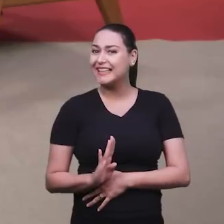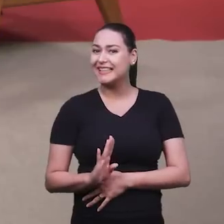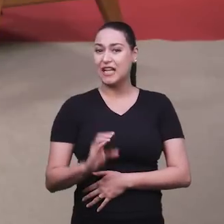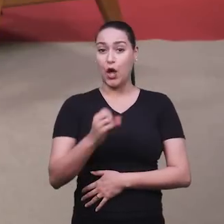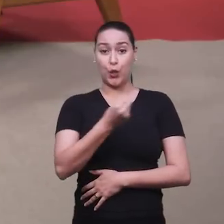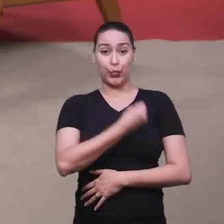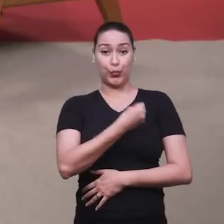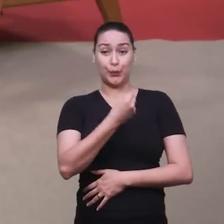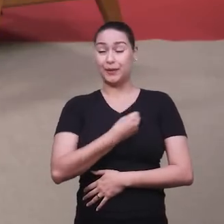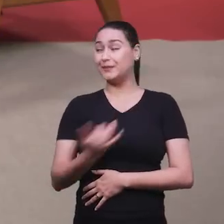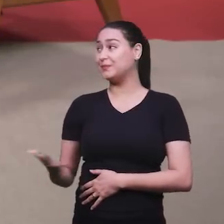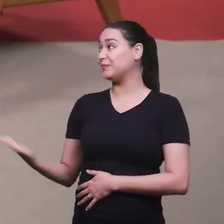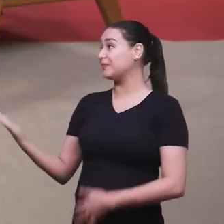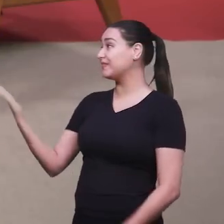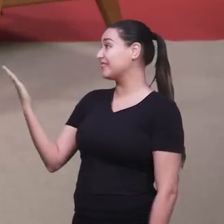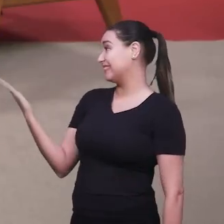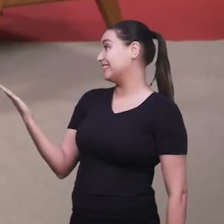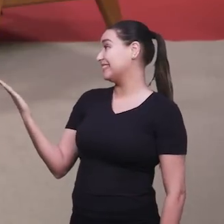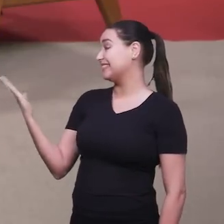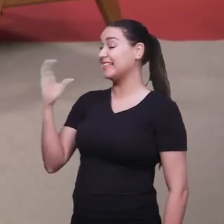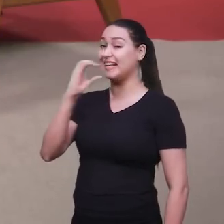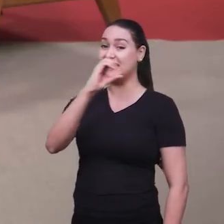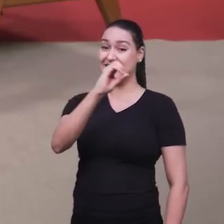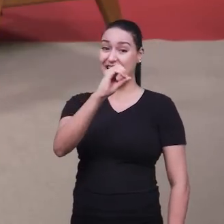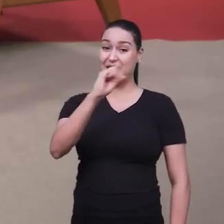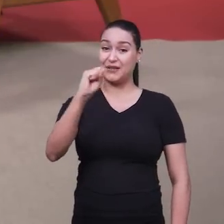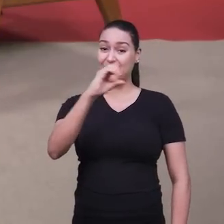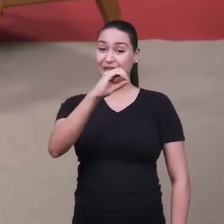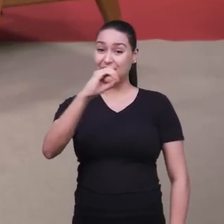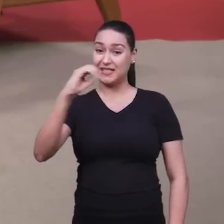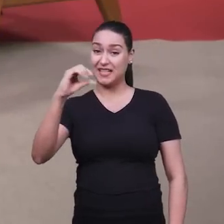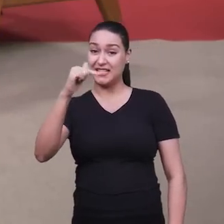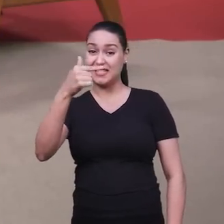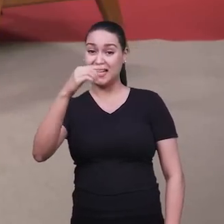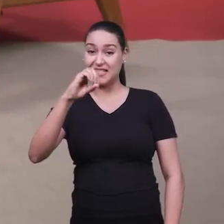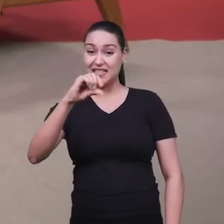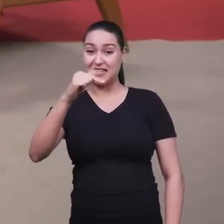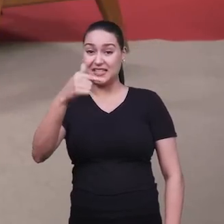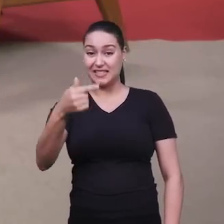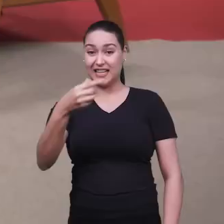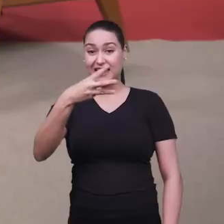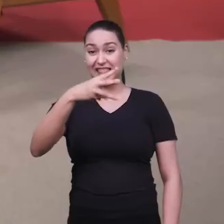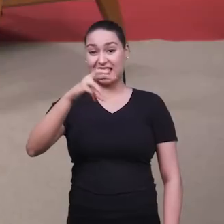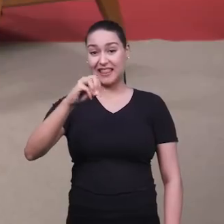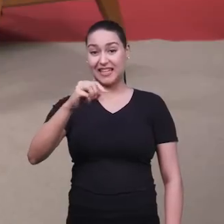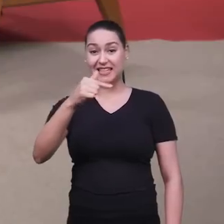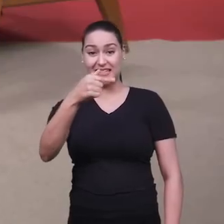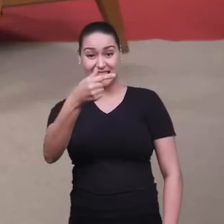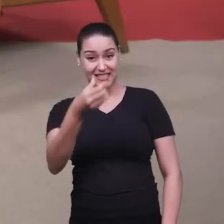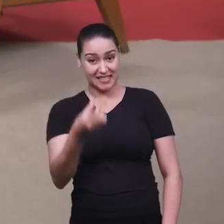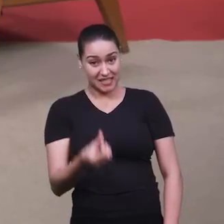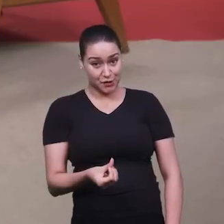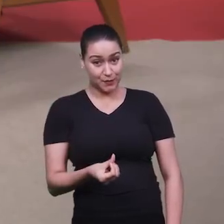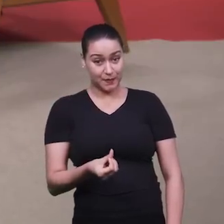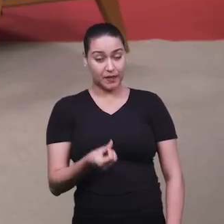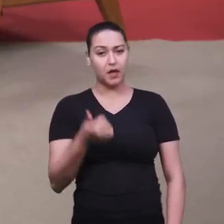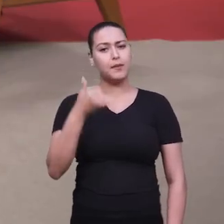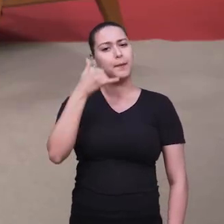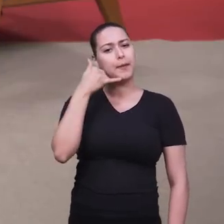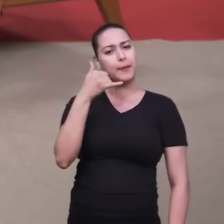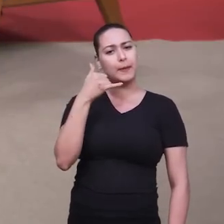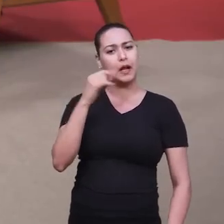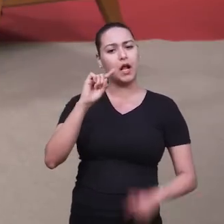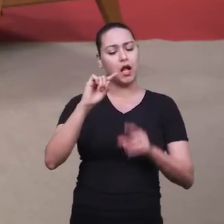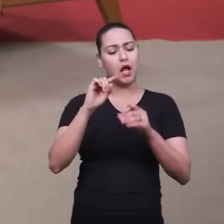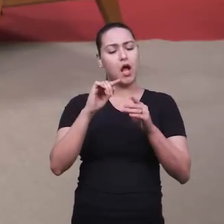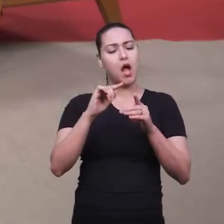gratuita. O número é esse que está aparecendo aí na tela, 0800 707 3076. Quando você